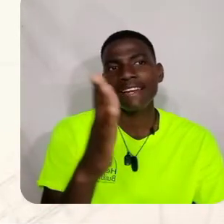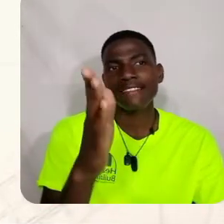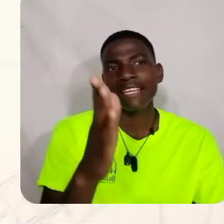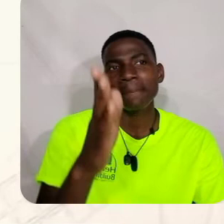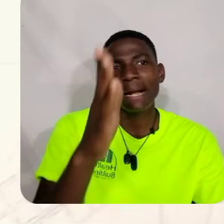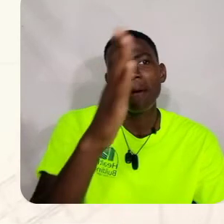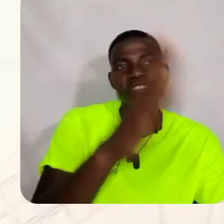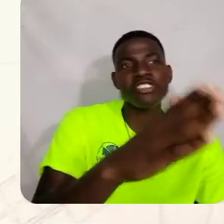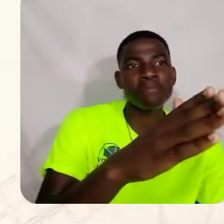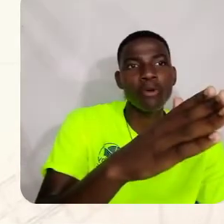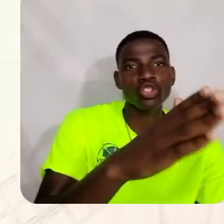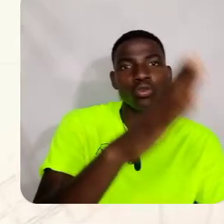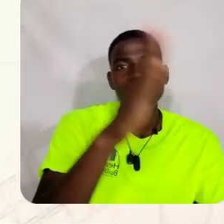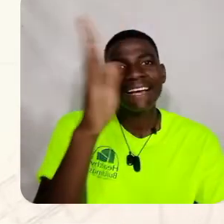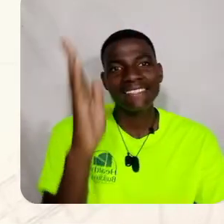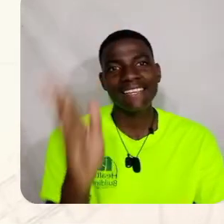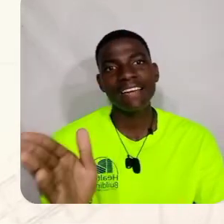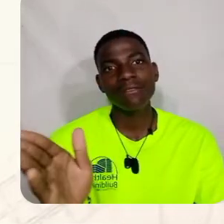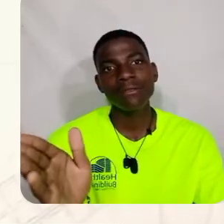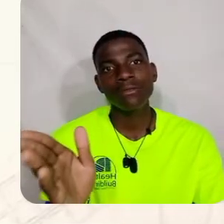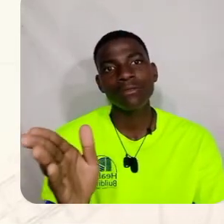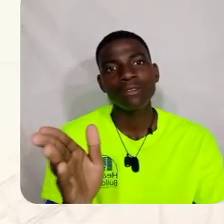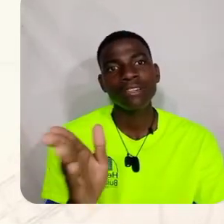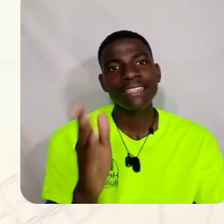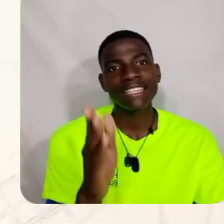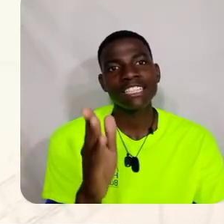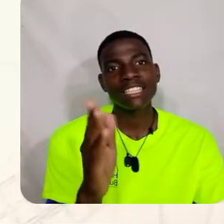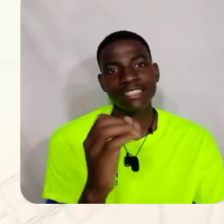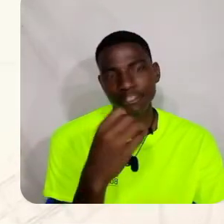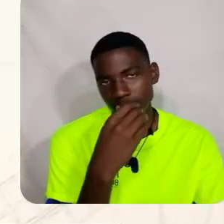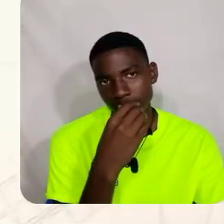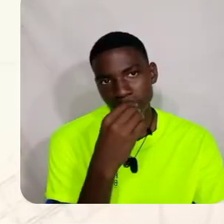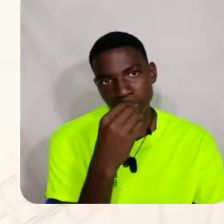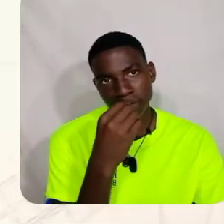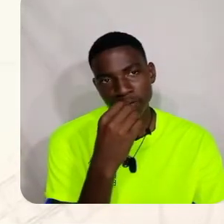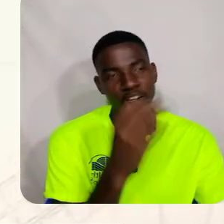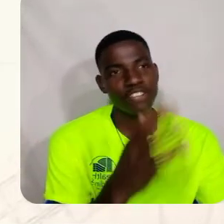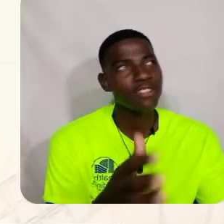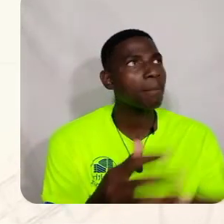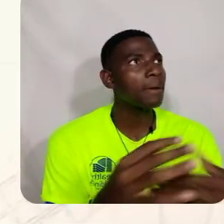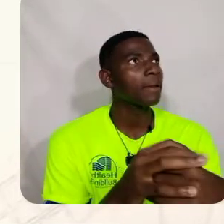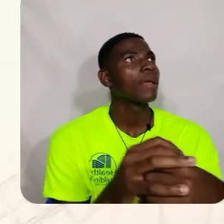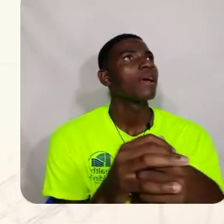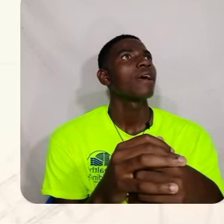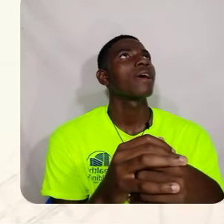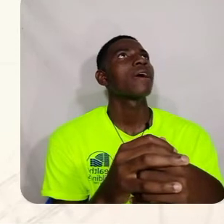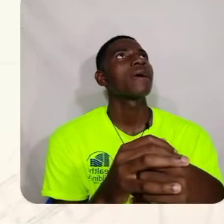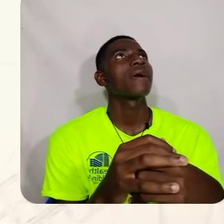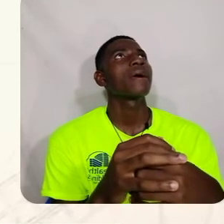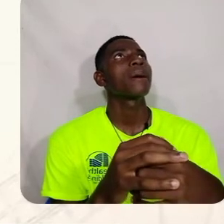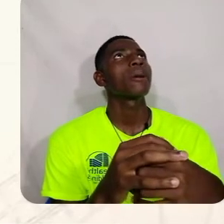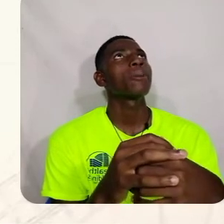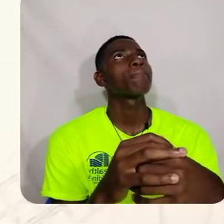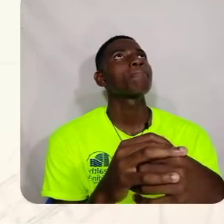Isso quer dizer que pagamento de imposto sai no legislativo. Fora isso também,